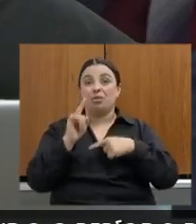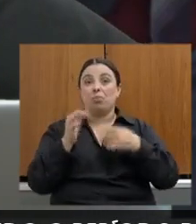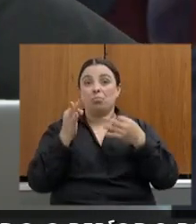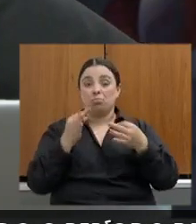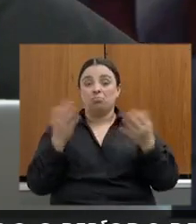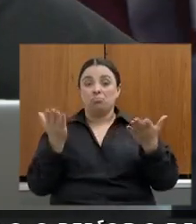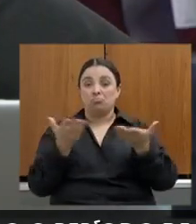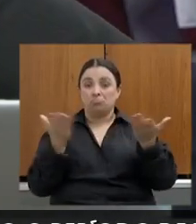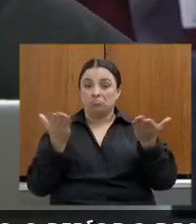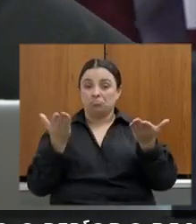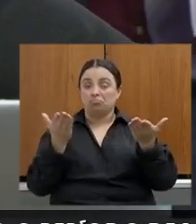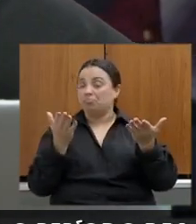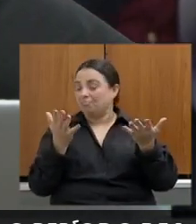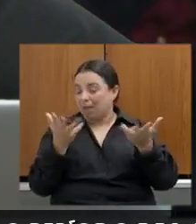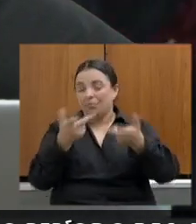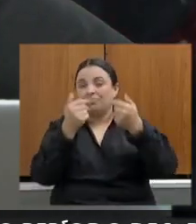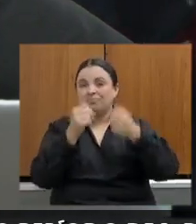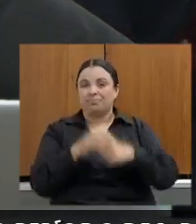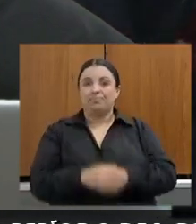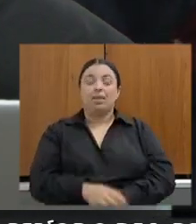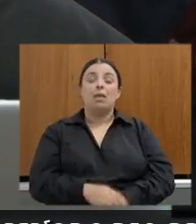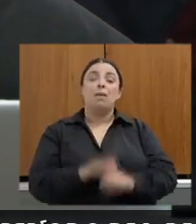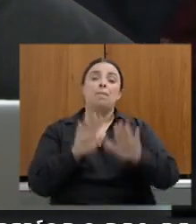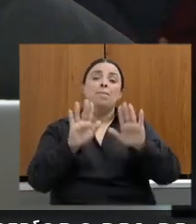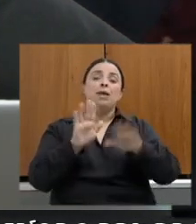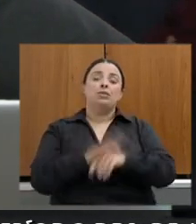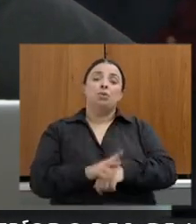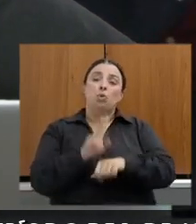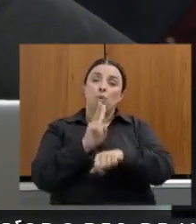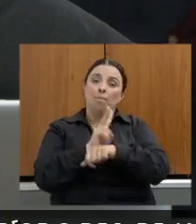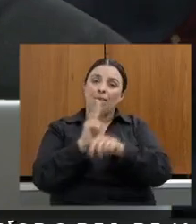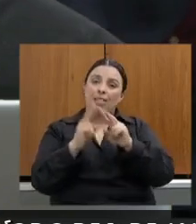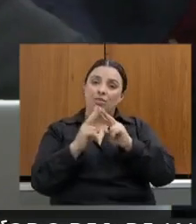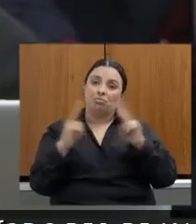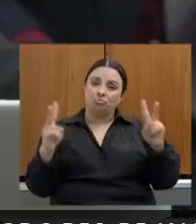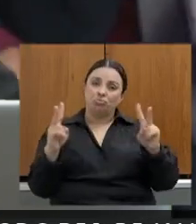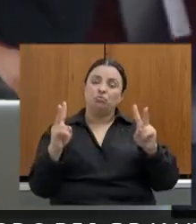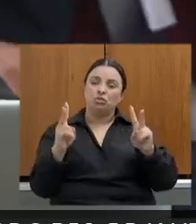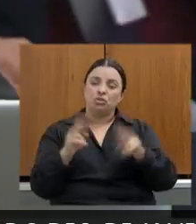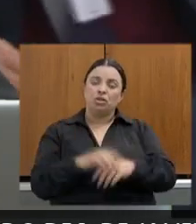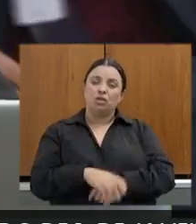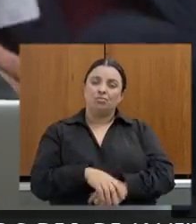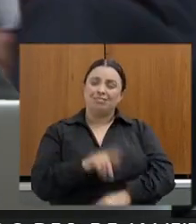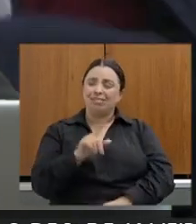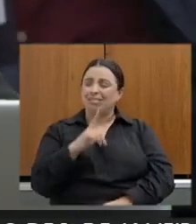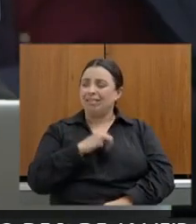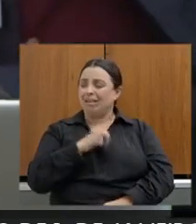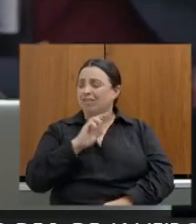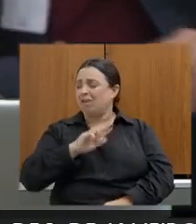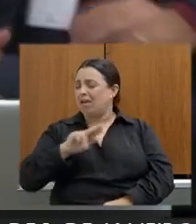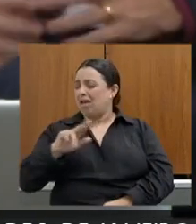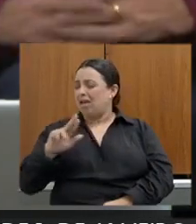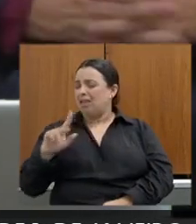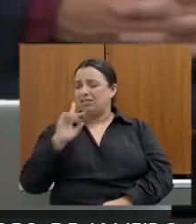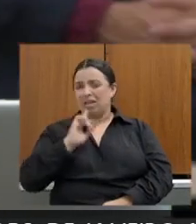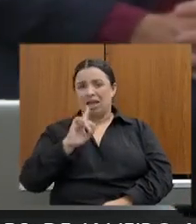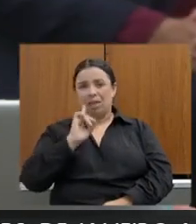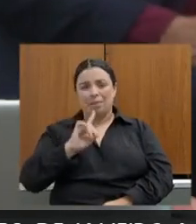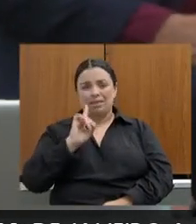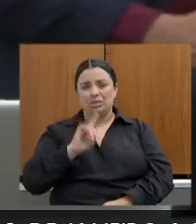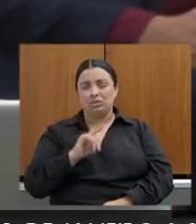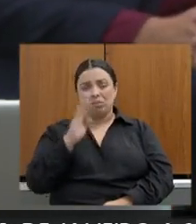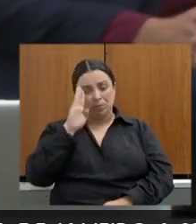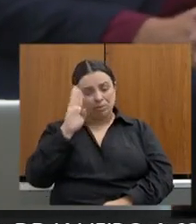ao plantão digital as queixas são inúmeras que eu tenho enxergado especialmente é o meu gabinete